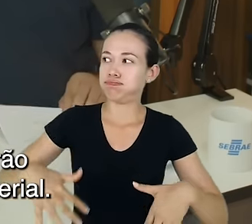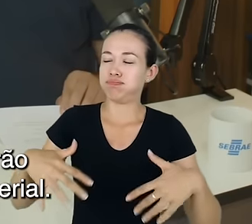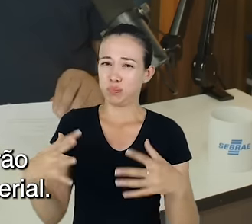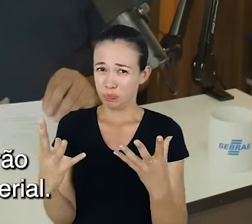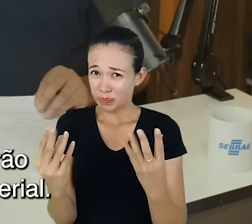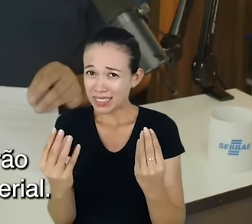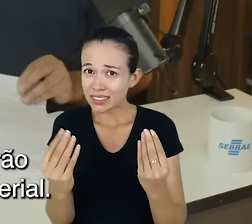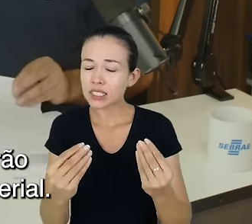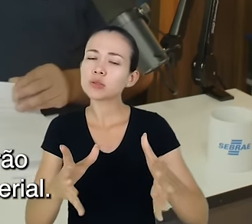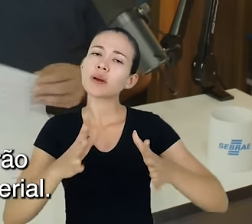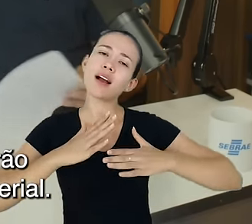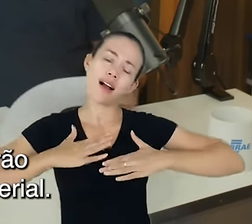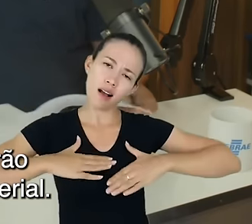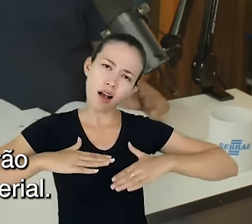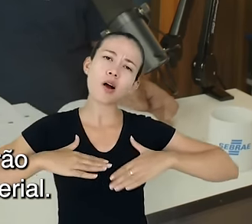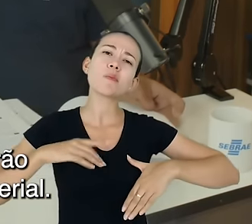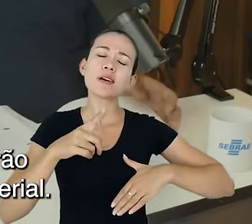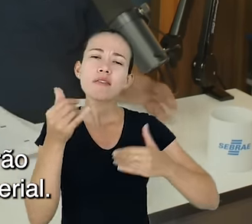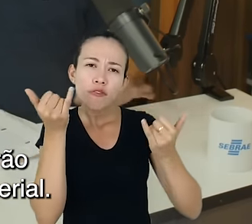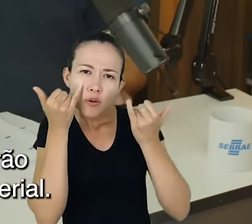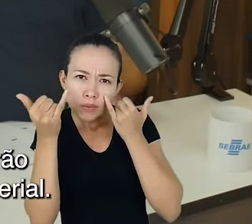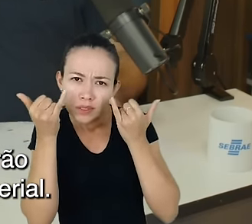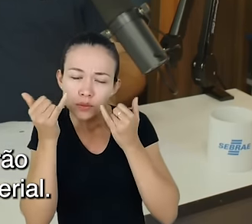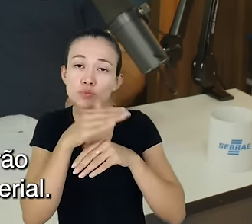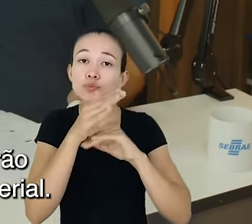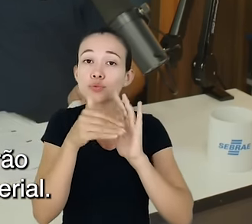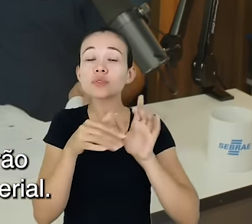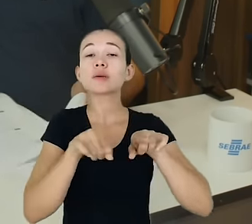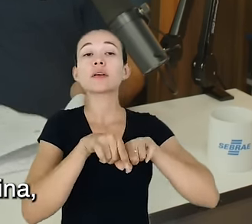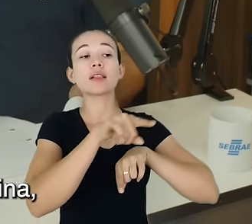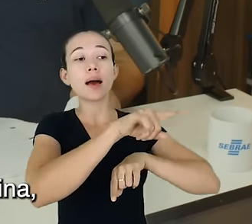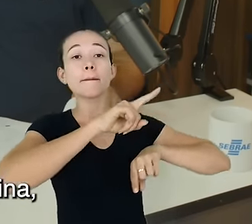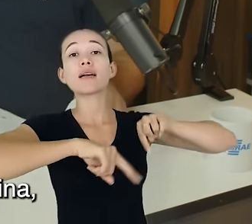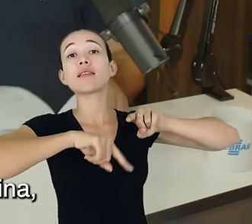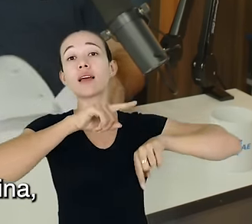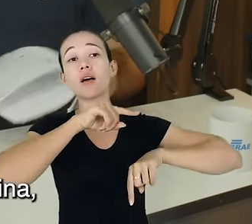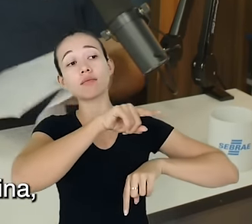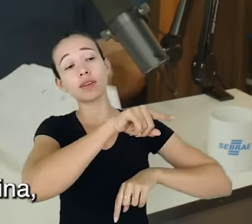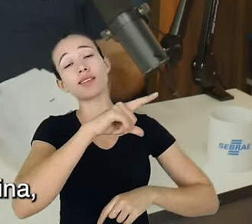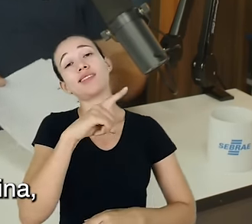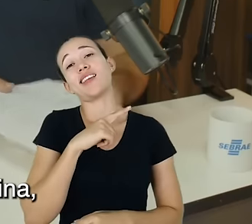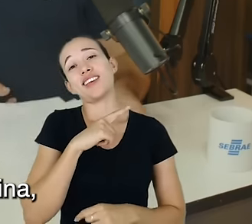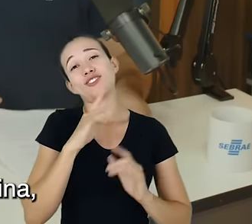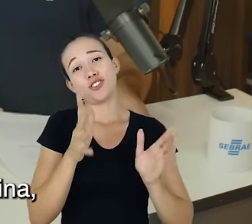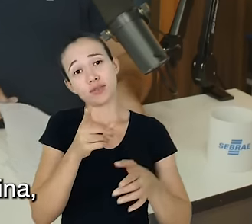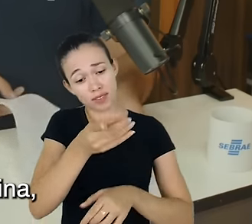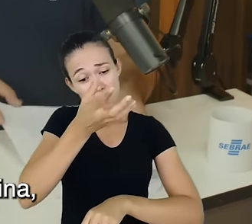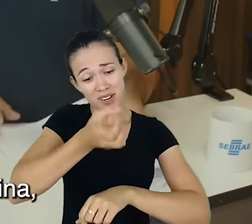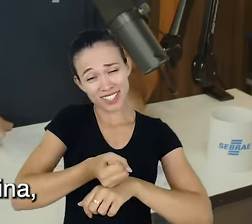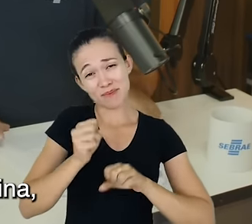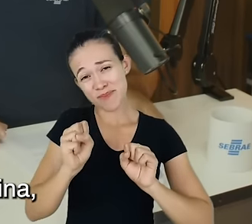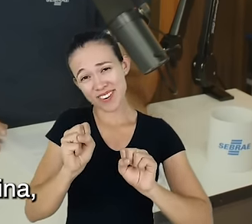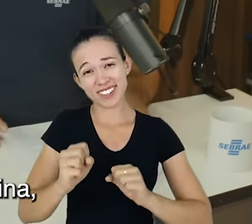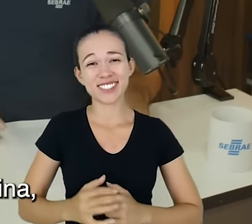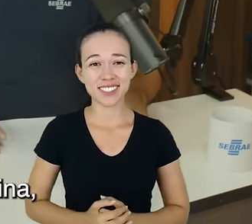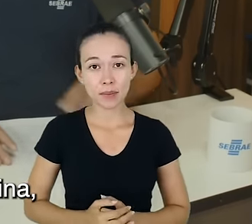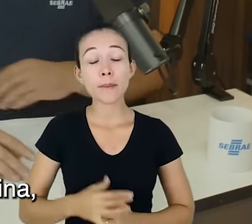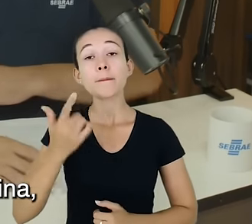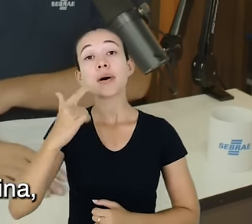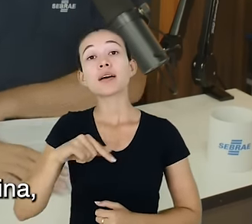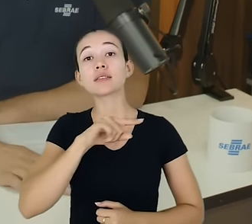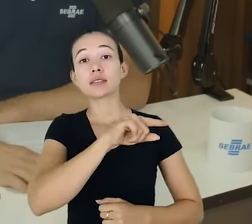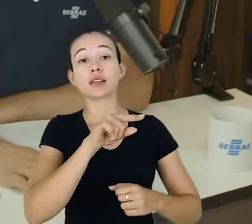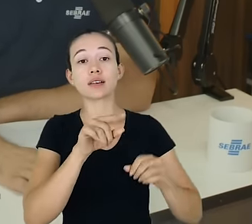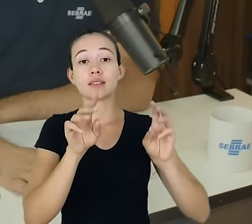preocupem que vocês terão todas essas informações com esse material e nós temos também essas todas essas informações disponíveis na